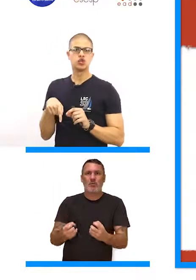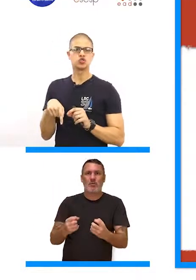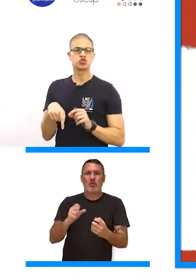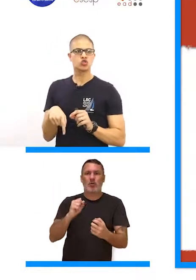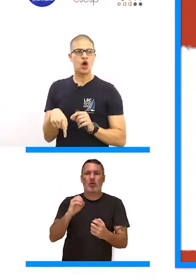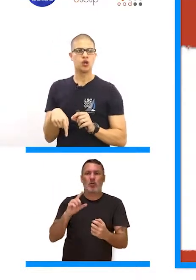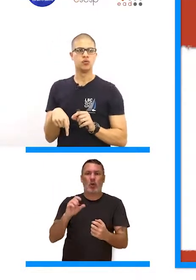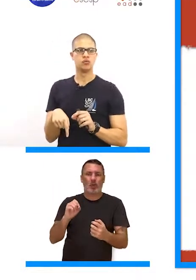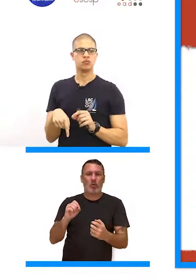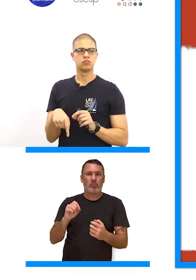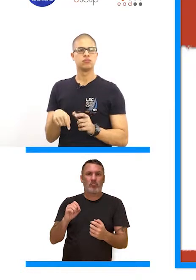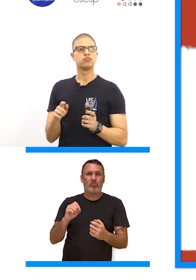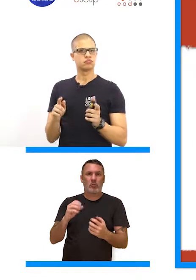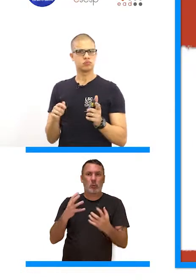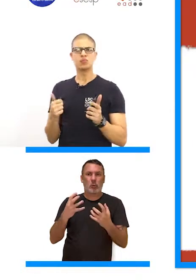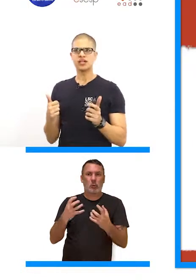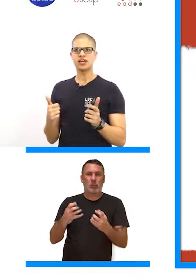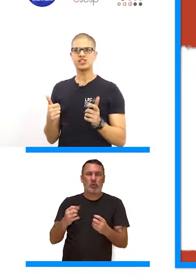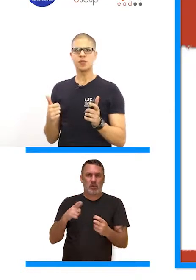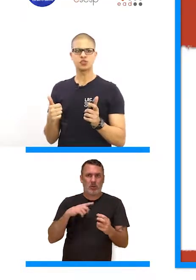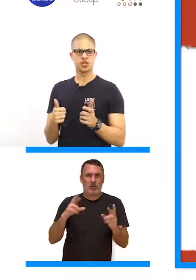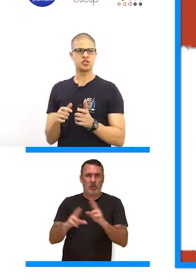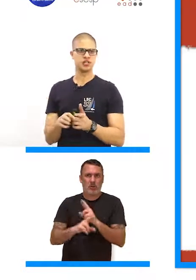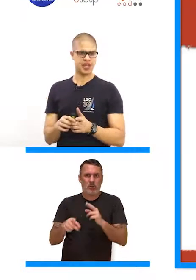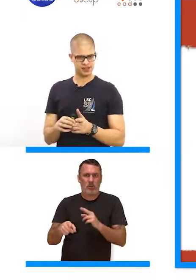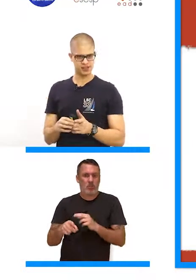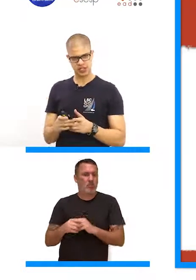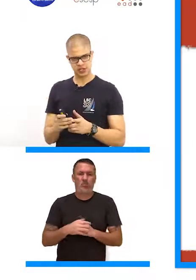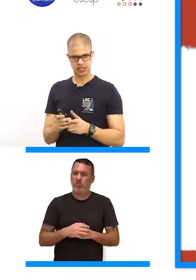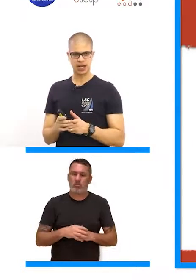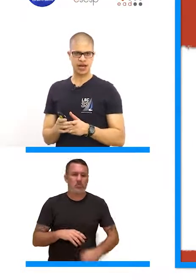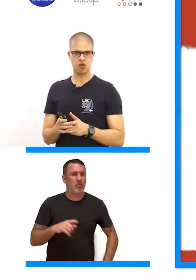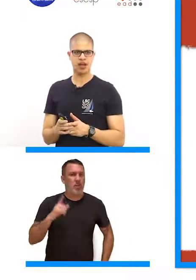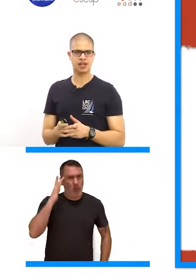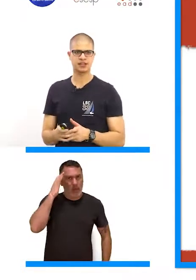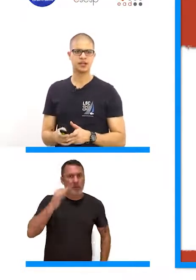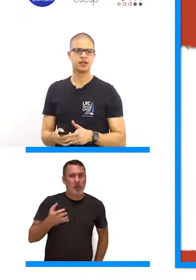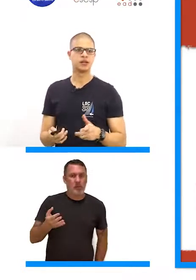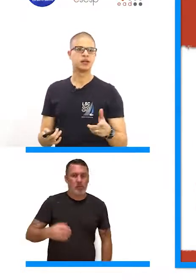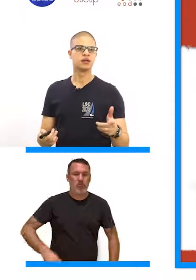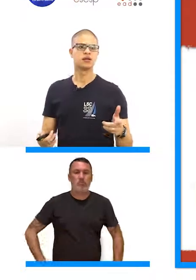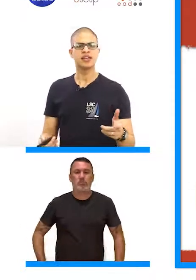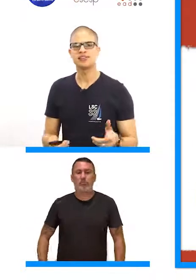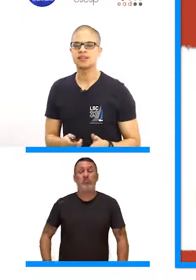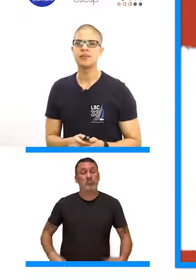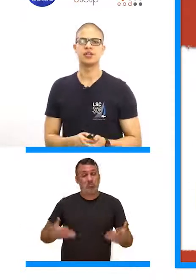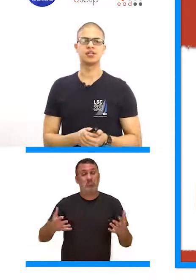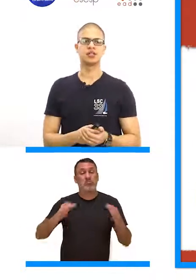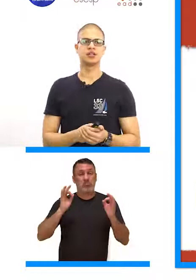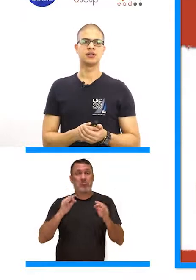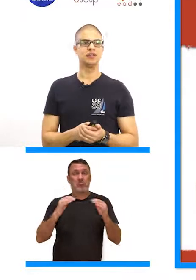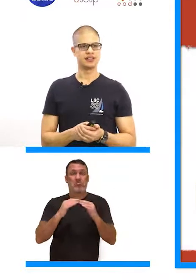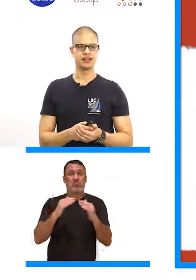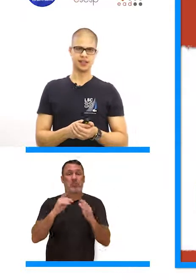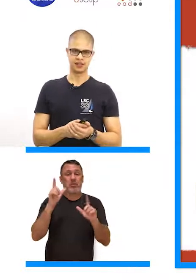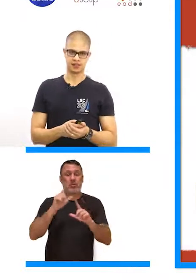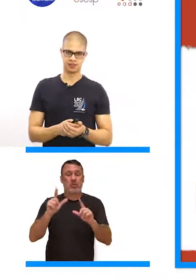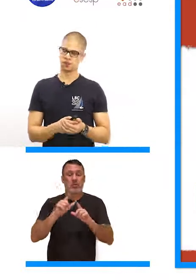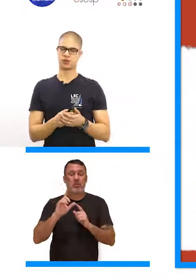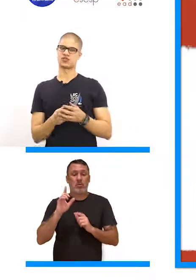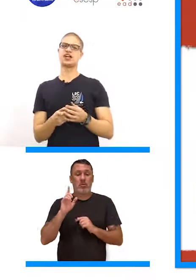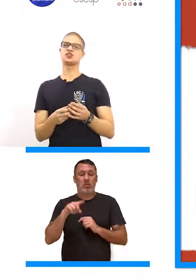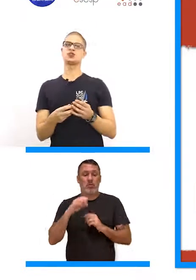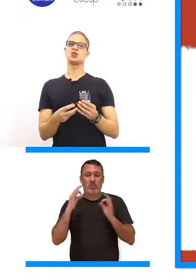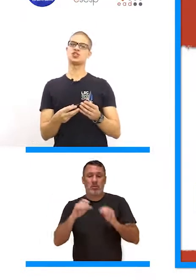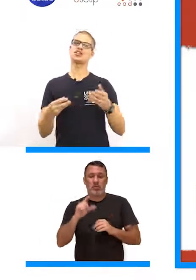no solo. Então tem relação, professor. Acredito que essa seja a correta. Exatamente. Letra D.